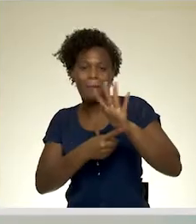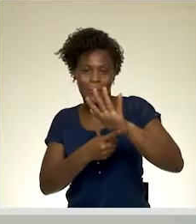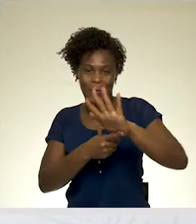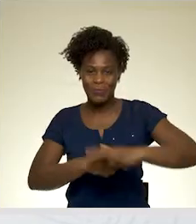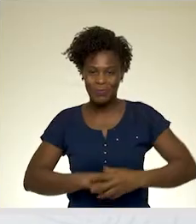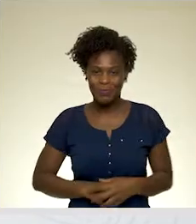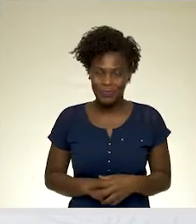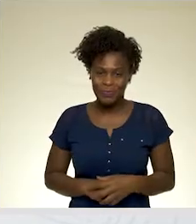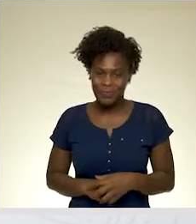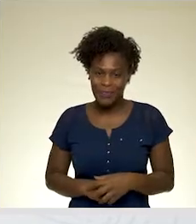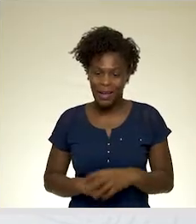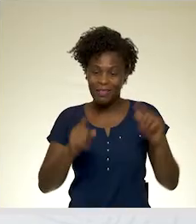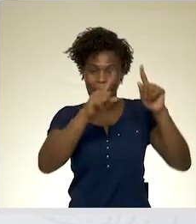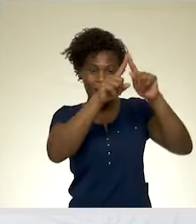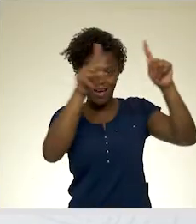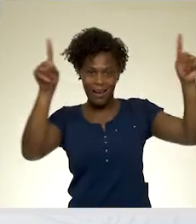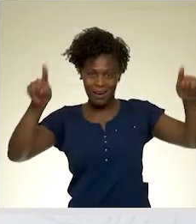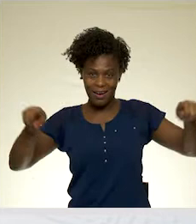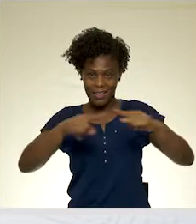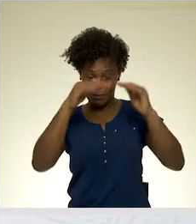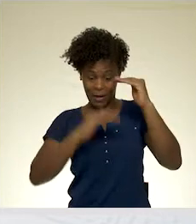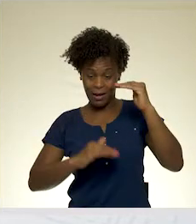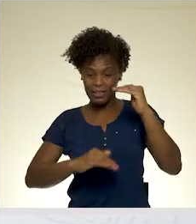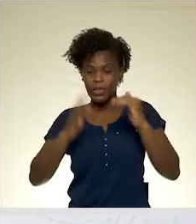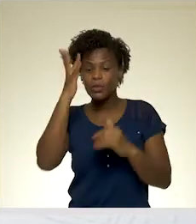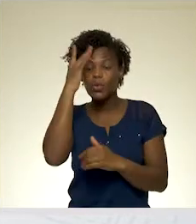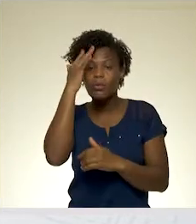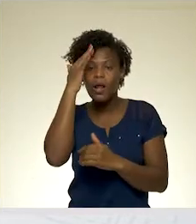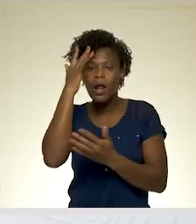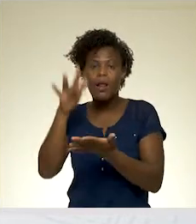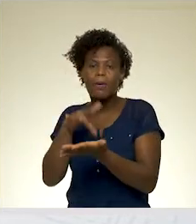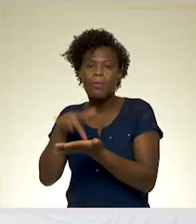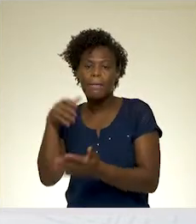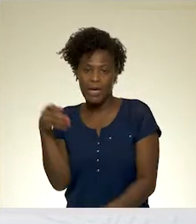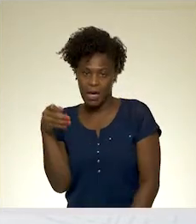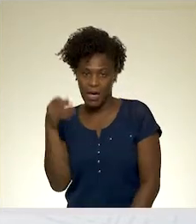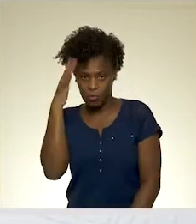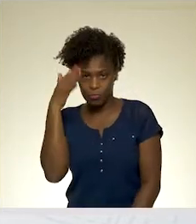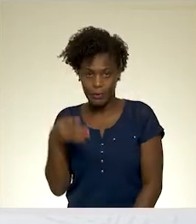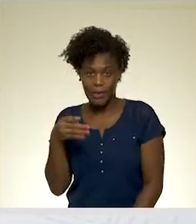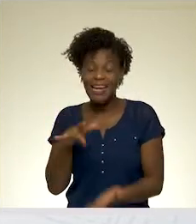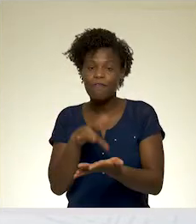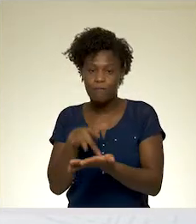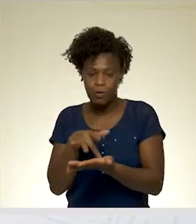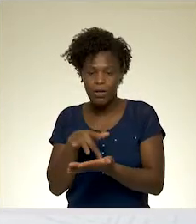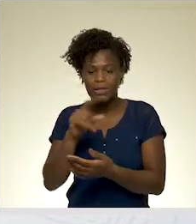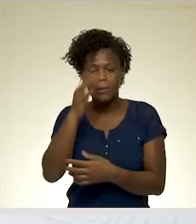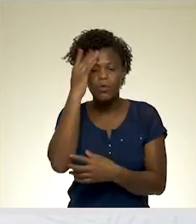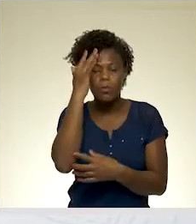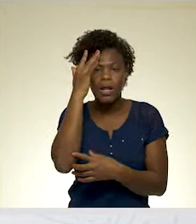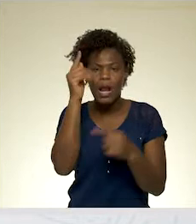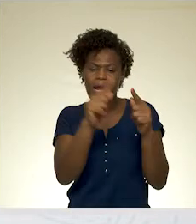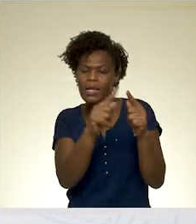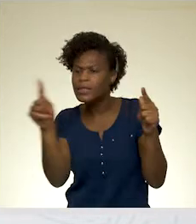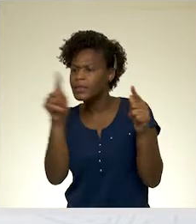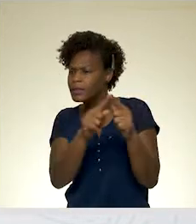exemplo. A tabela seguinte representa números de páginas P de um livro e números de